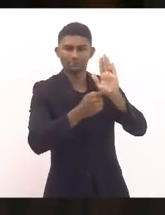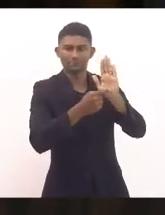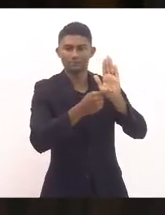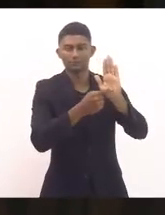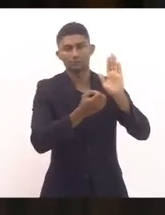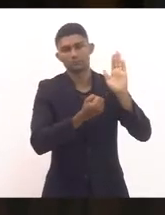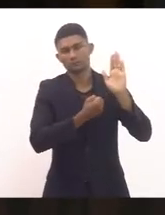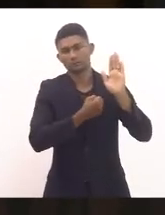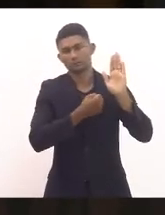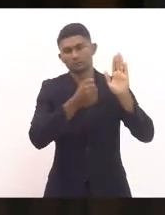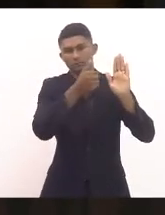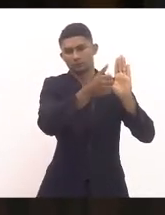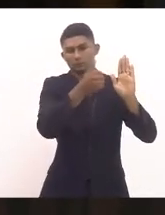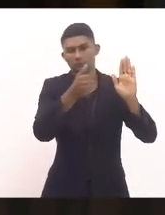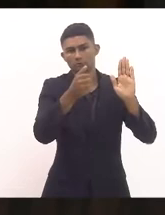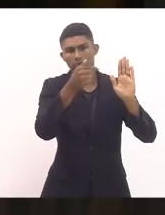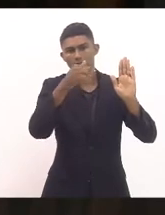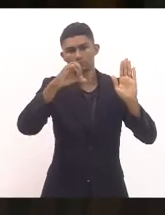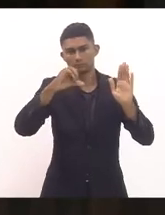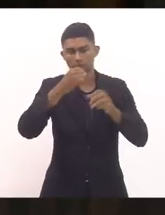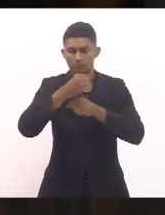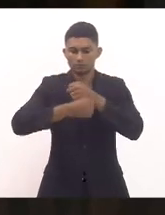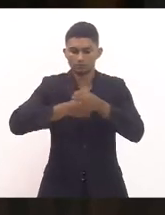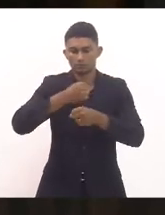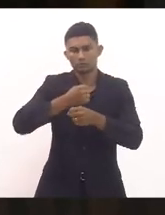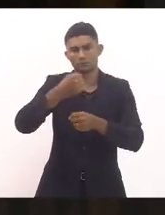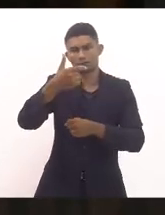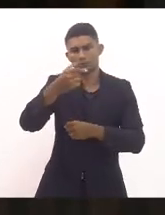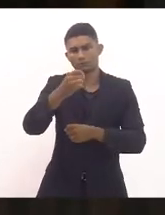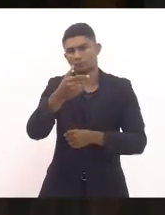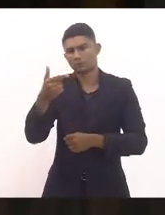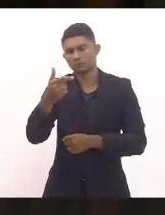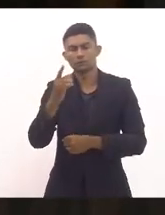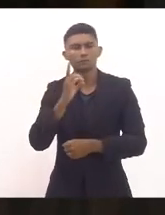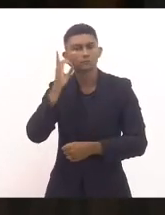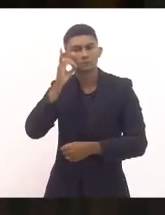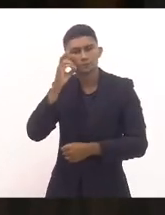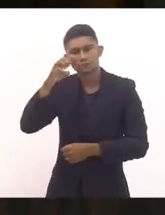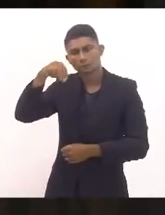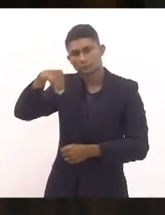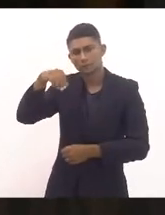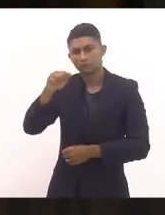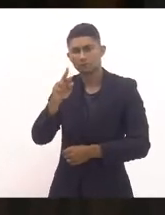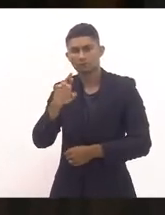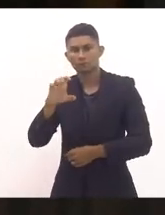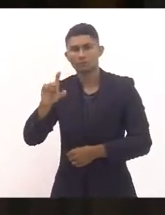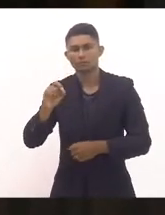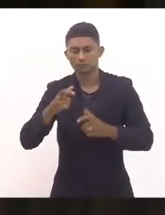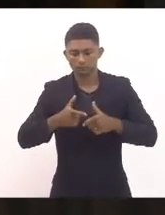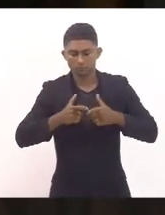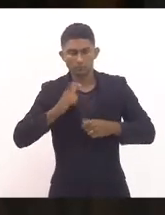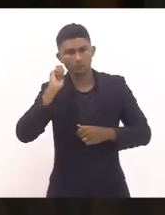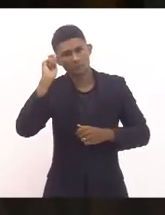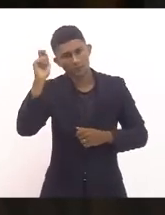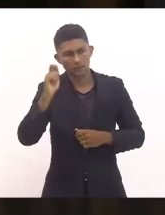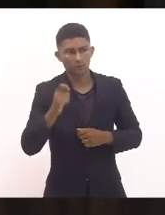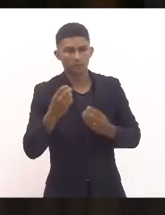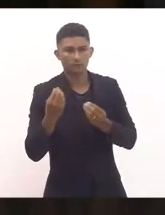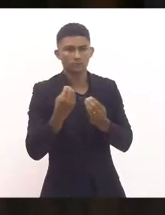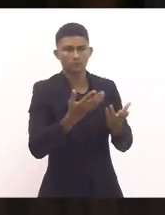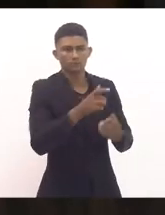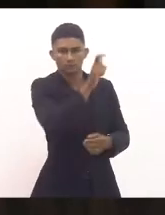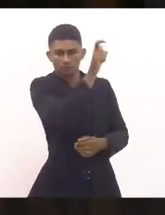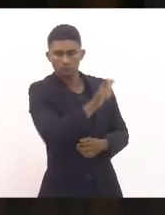número 1179, de 22, de autoria do deputado Marcelo Dino, que concede a medalha Tiradentes ao senhor capitão